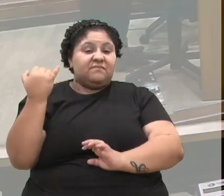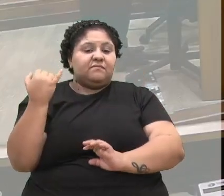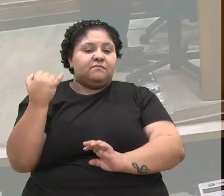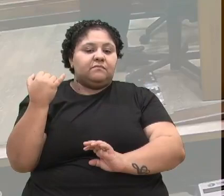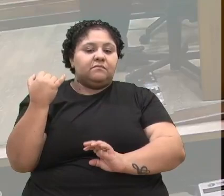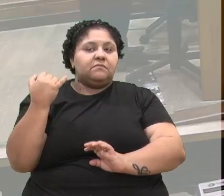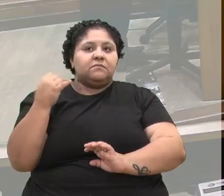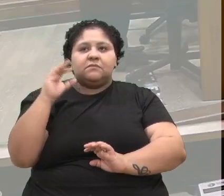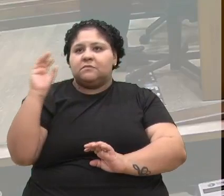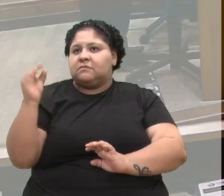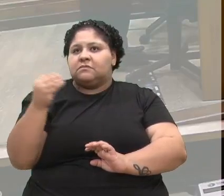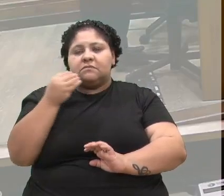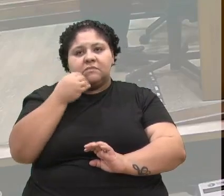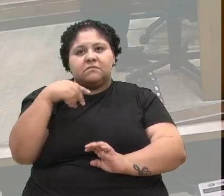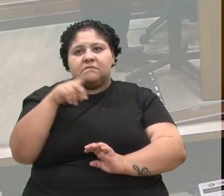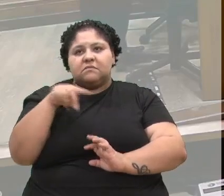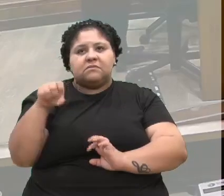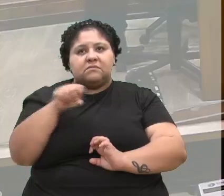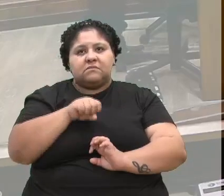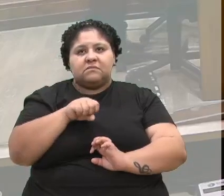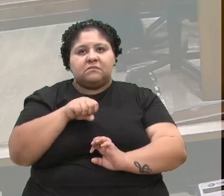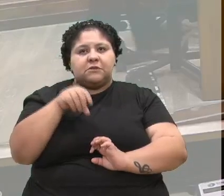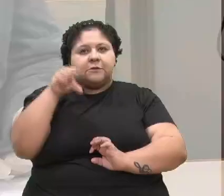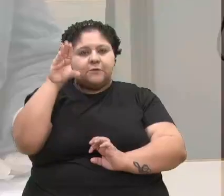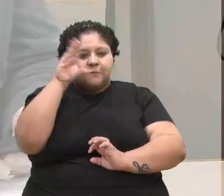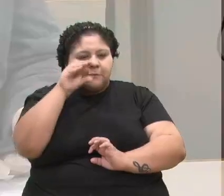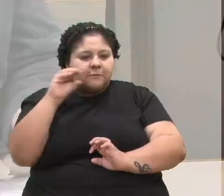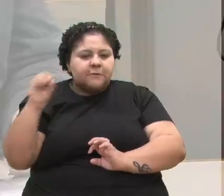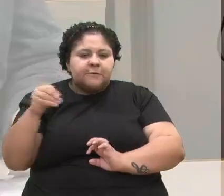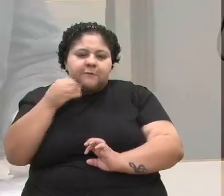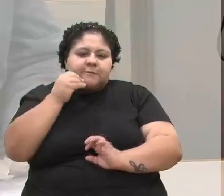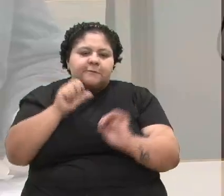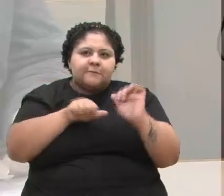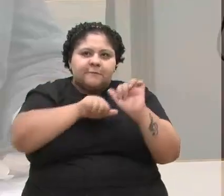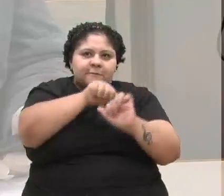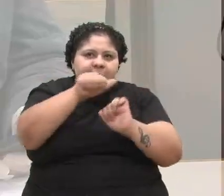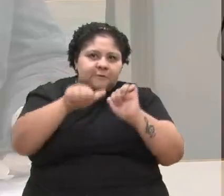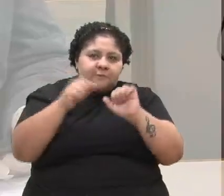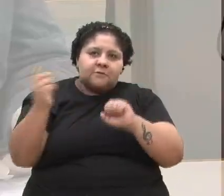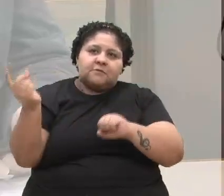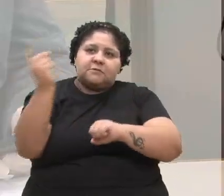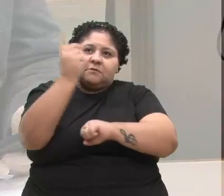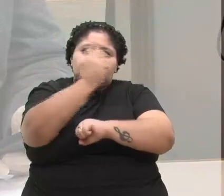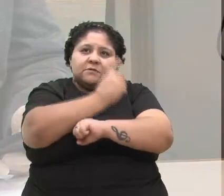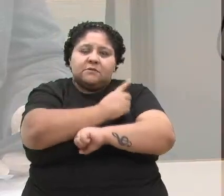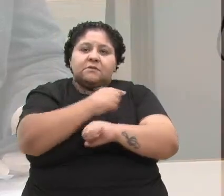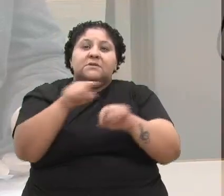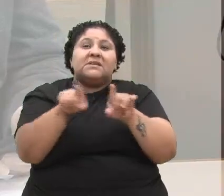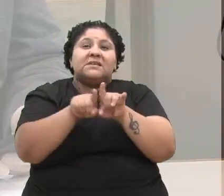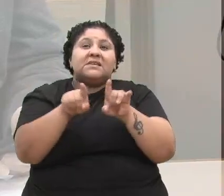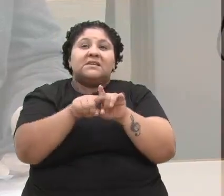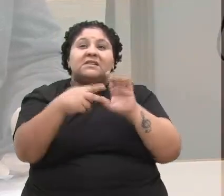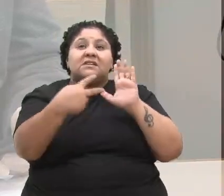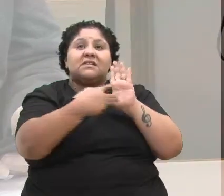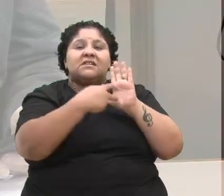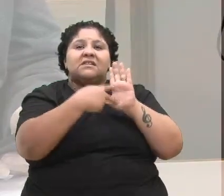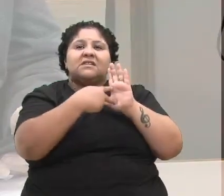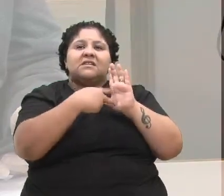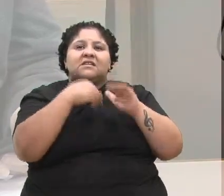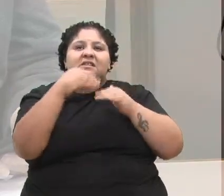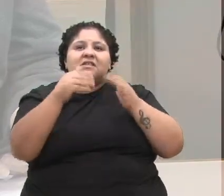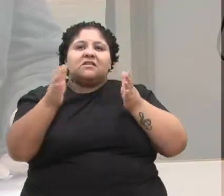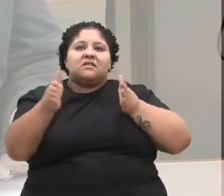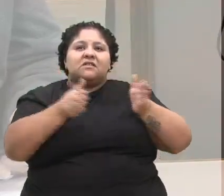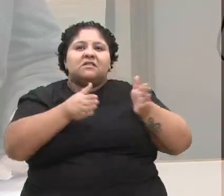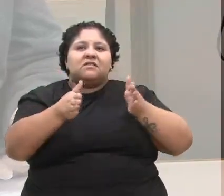que certamente, né, a gente pode verificar a possibilidade de se trocar essa data, mas que a gente também precisa ficar atento, né, porque quando os prazos